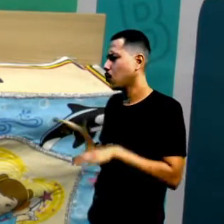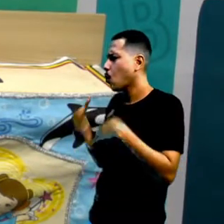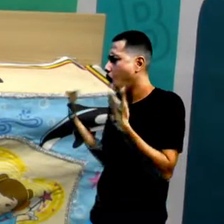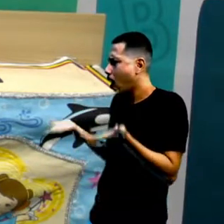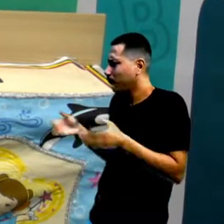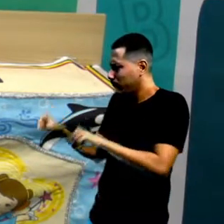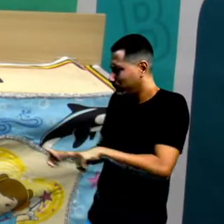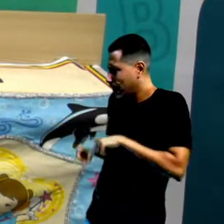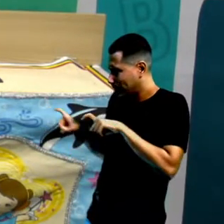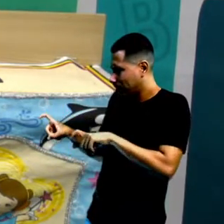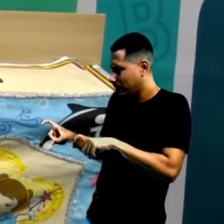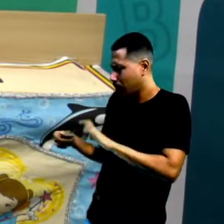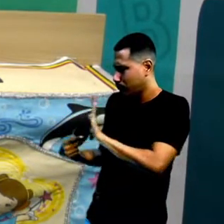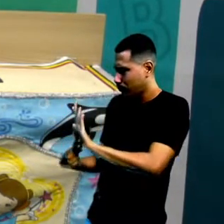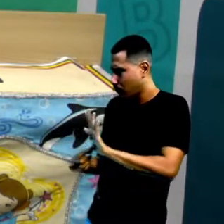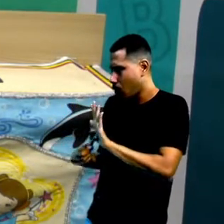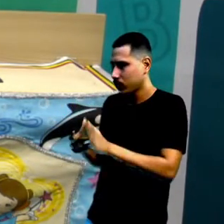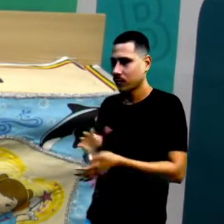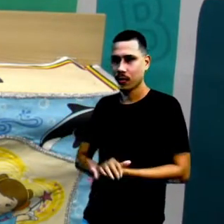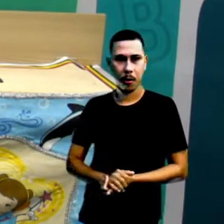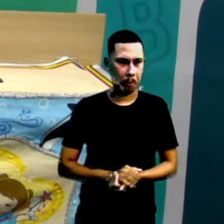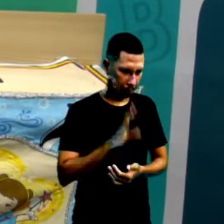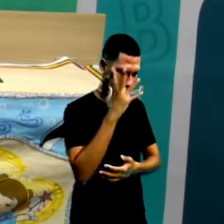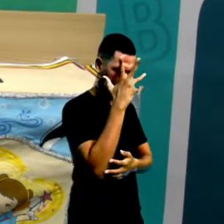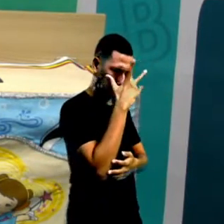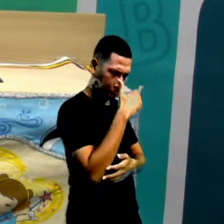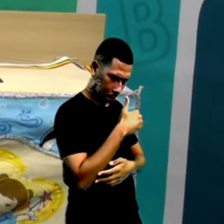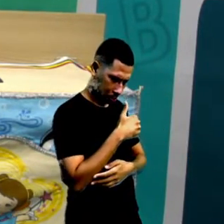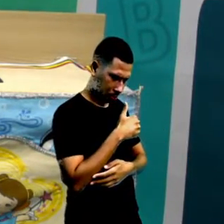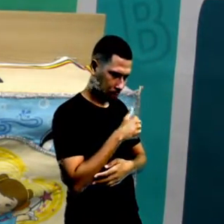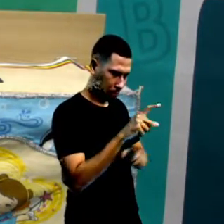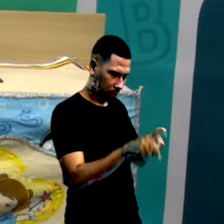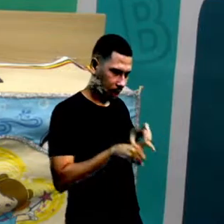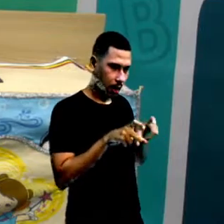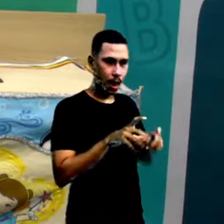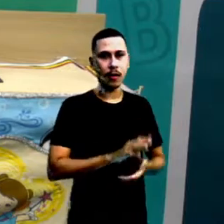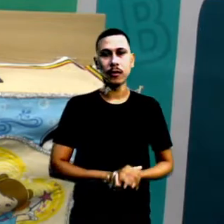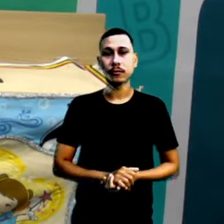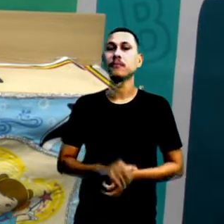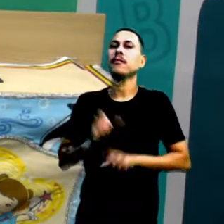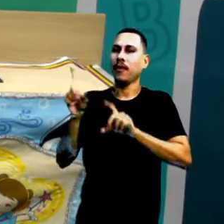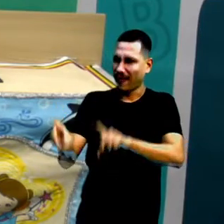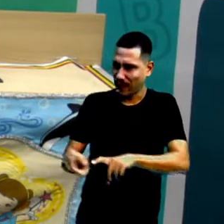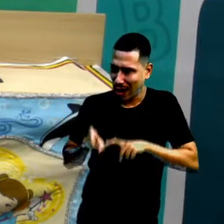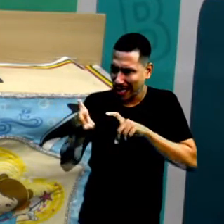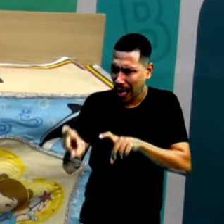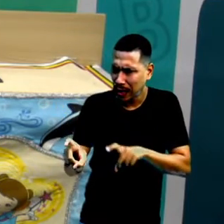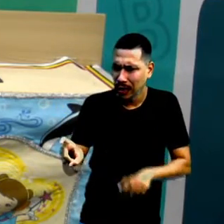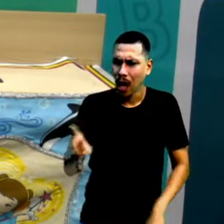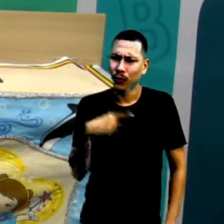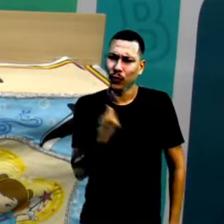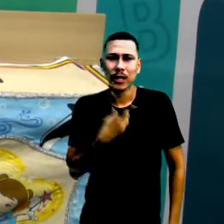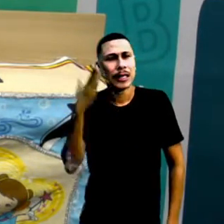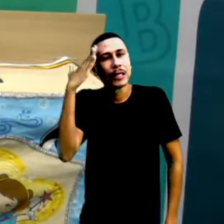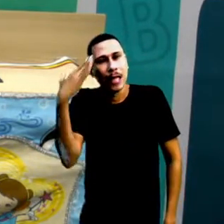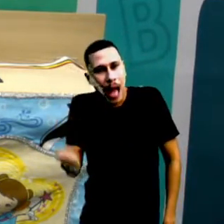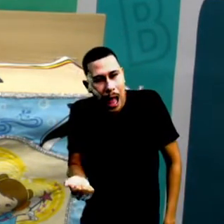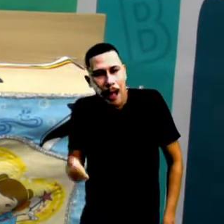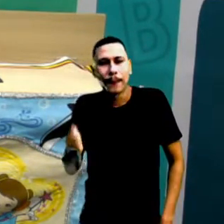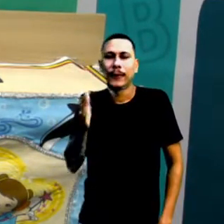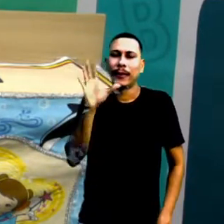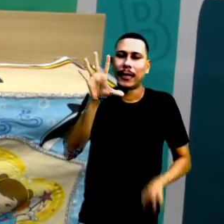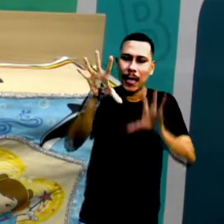fazenda que tem a letra ou se bonita e na fazenda a gente sabe que tem muitos animais sim ou